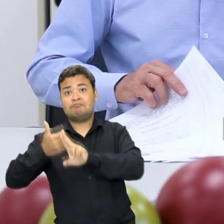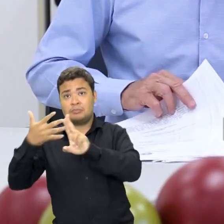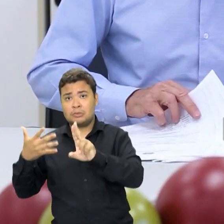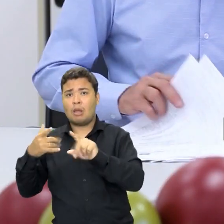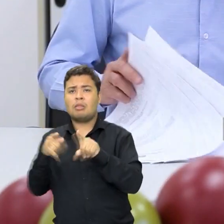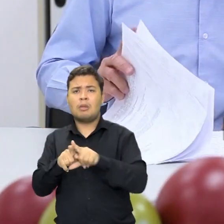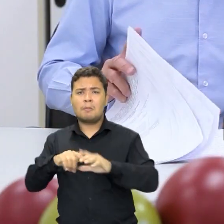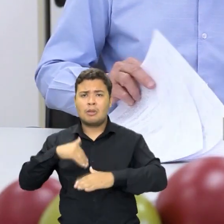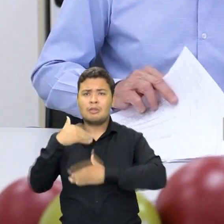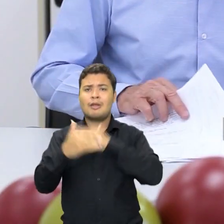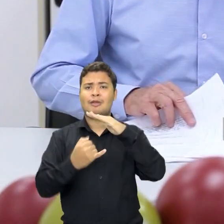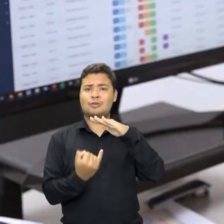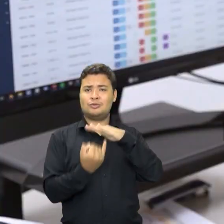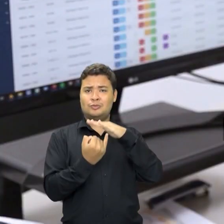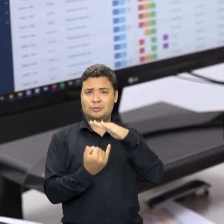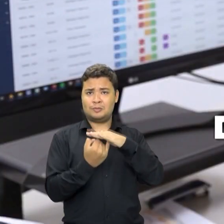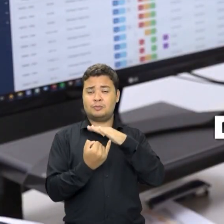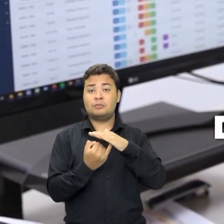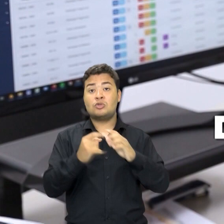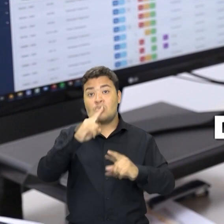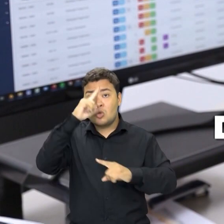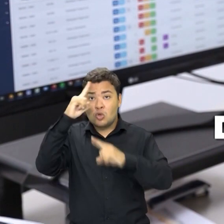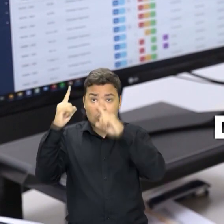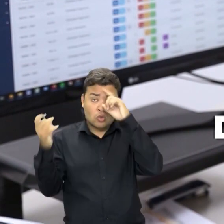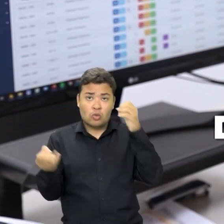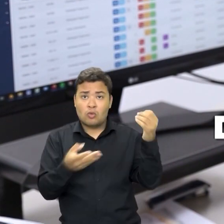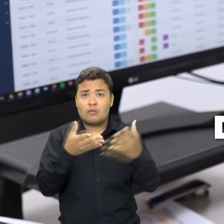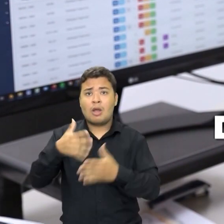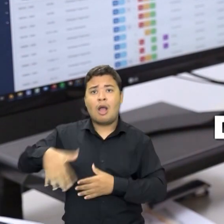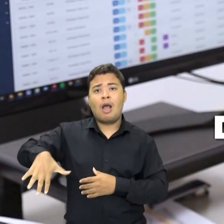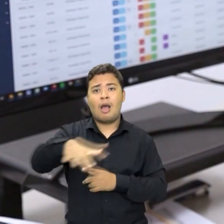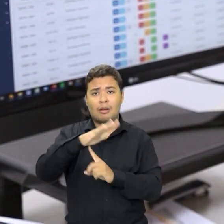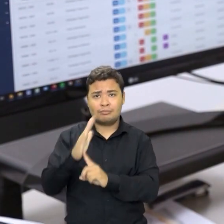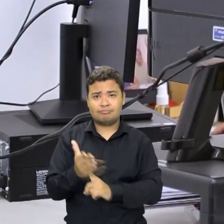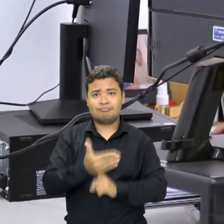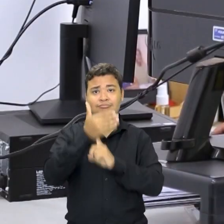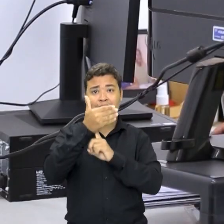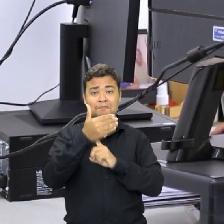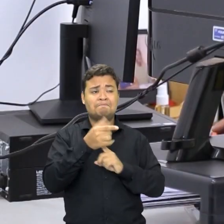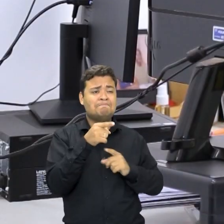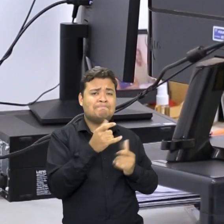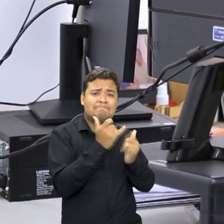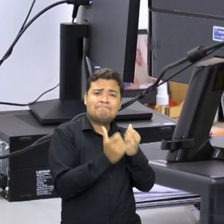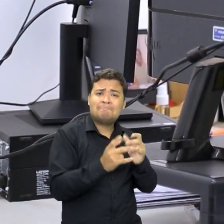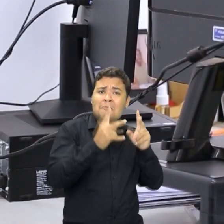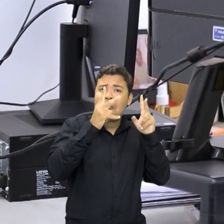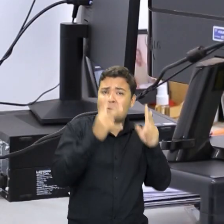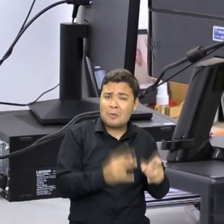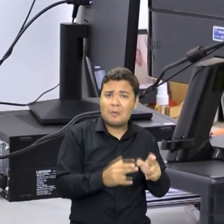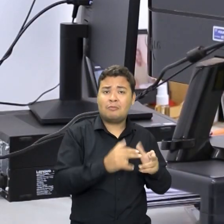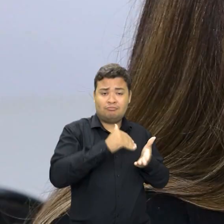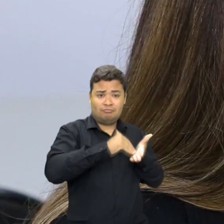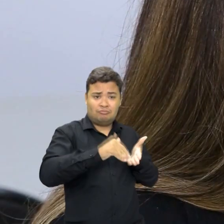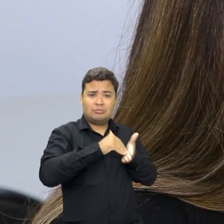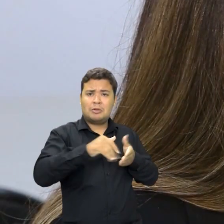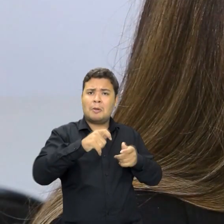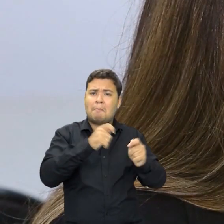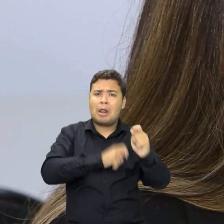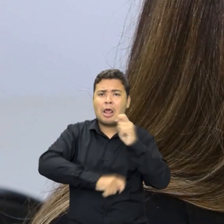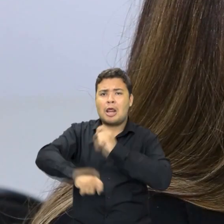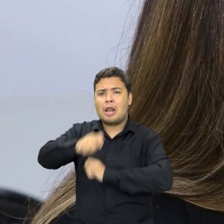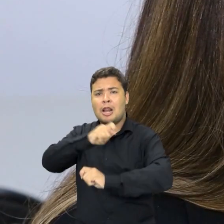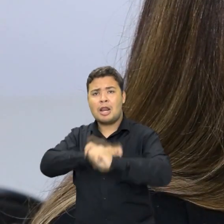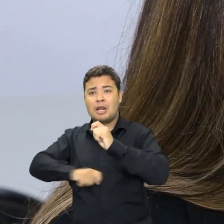ensino e extensão, bem como o desenvolvimento institucional e inovação tecnológica. Ela atua como um